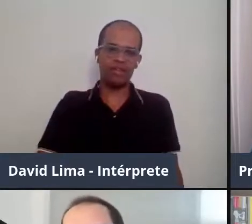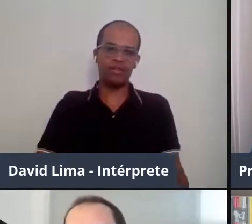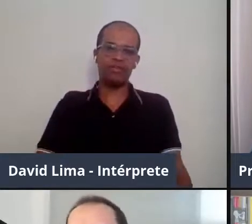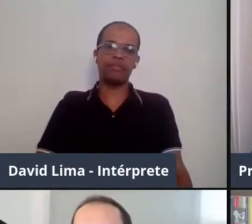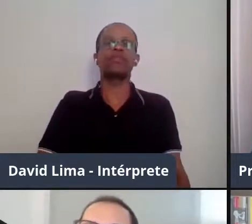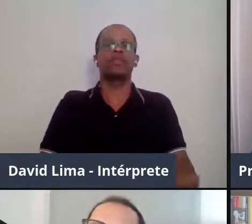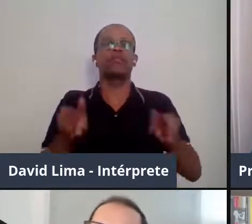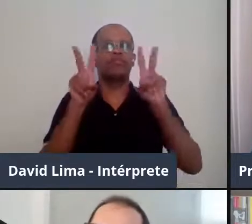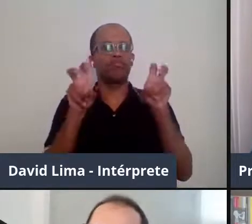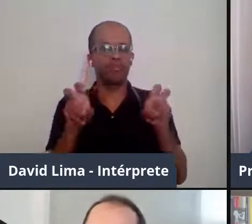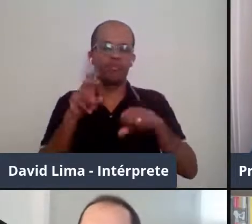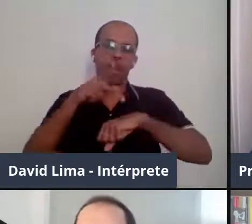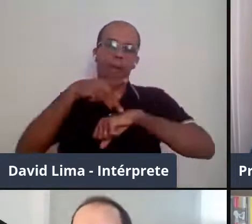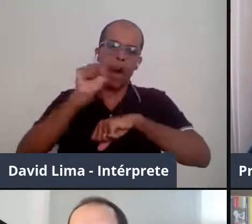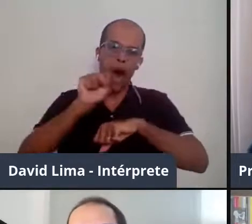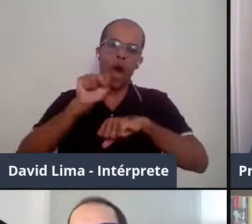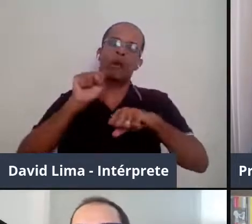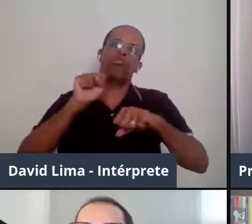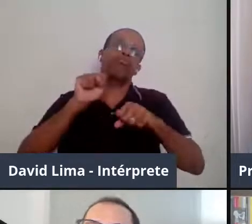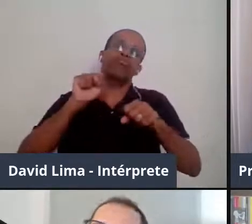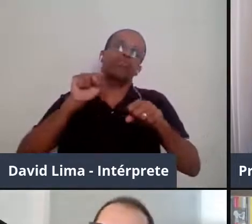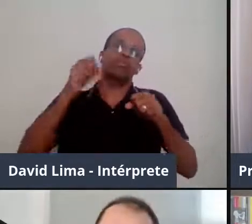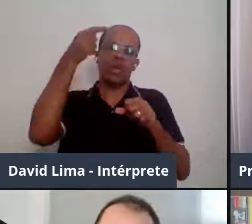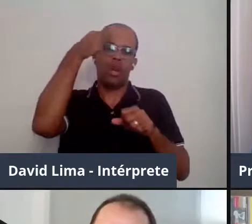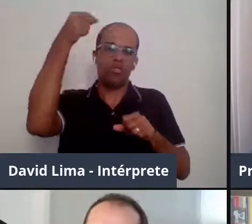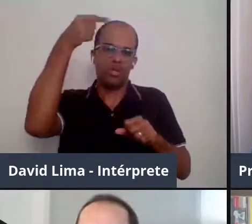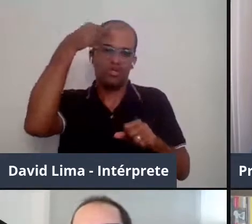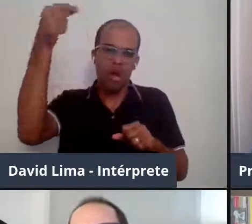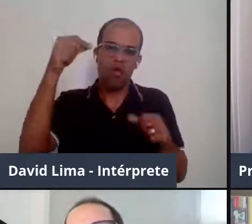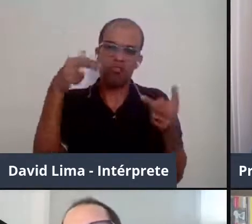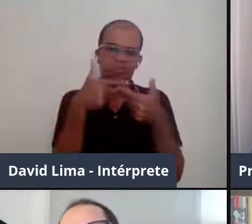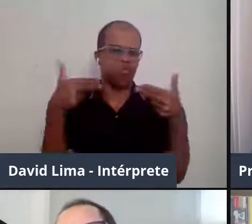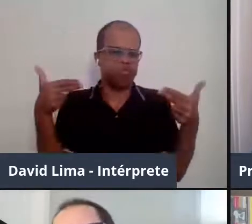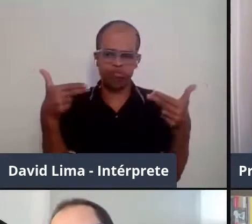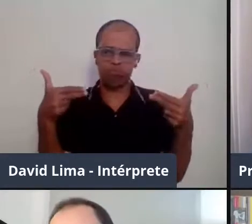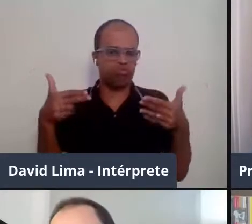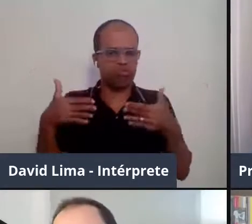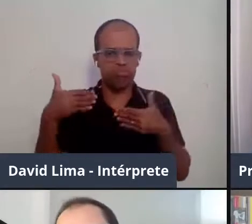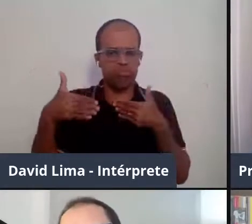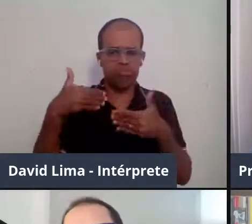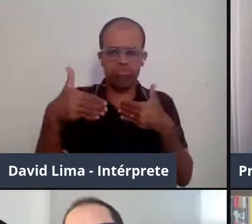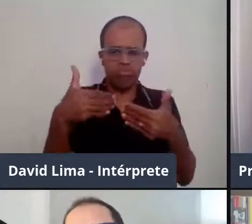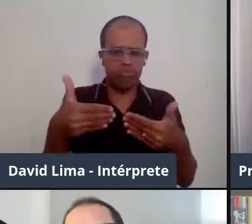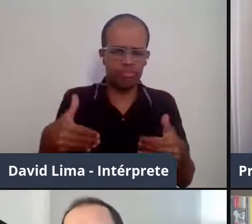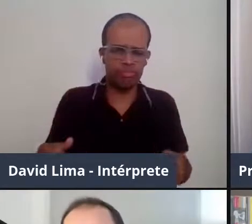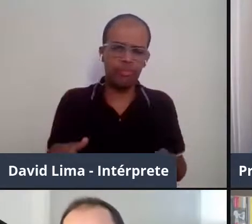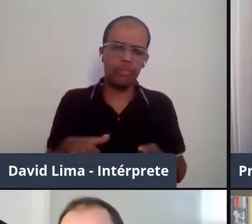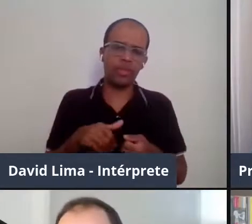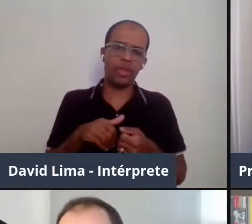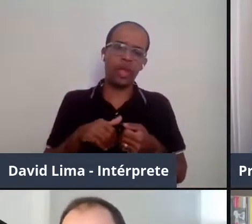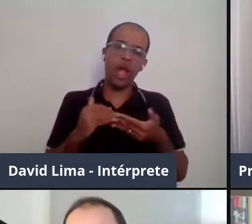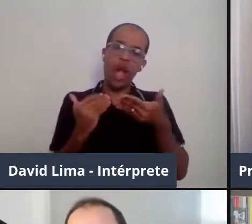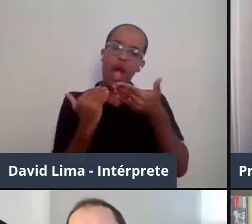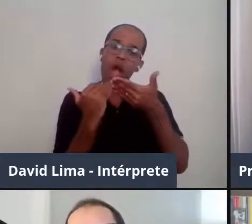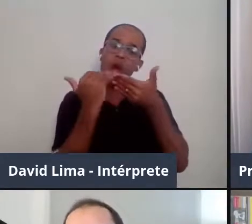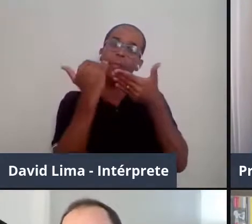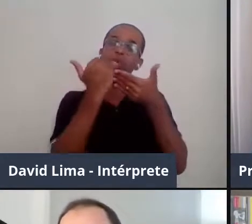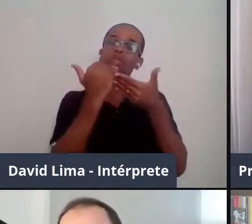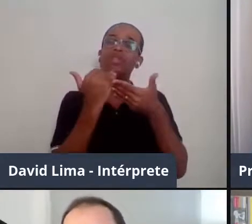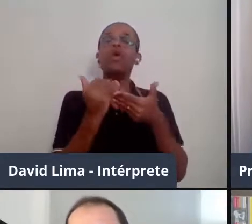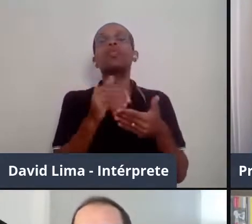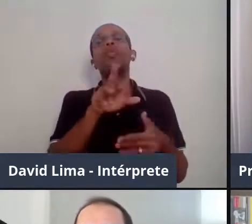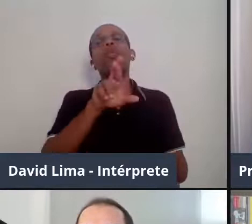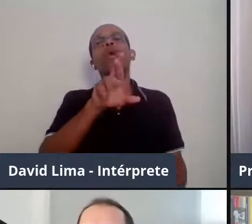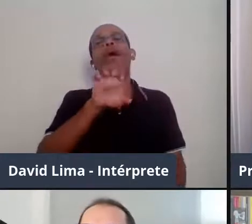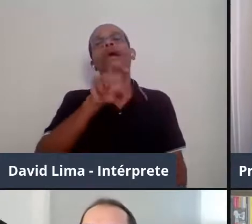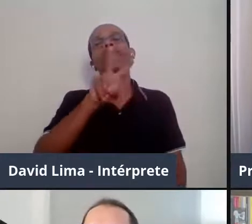graduação, pós-graduação, tramitação simplificada, tramitação regular, a posição da a situação do revalida e